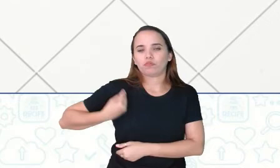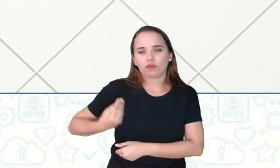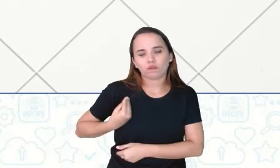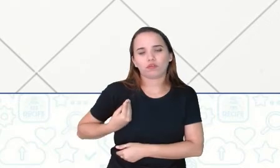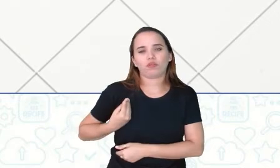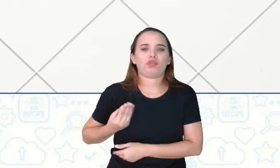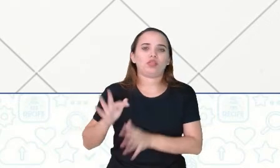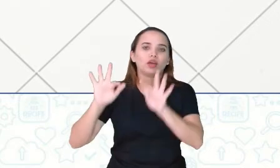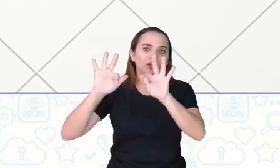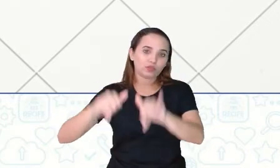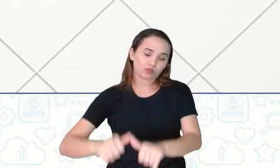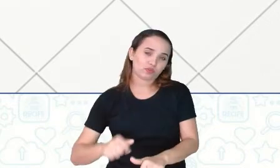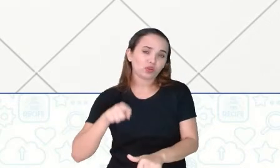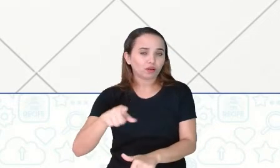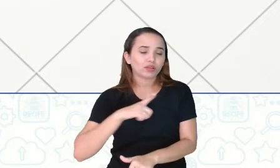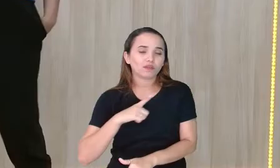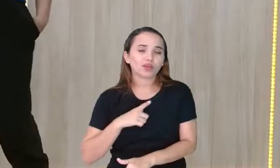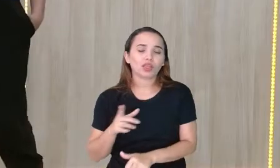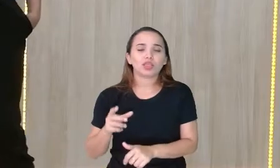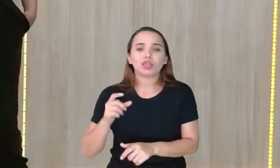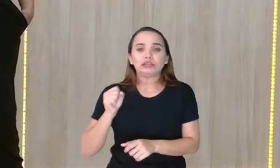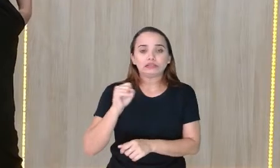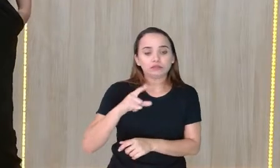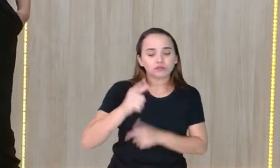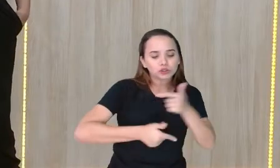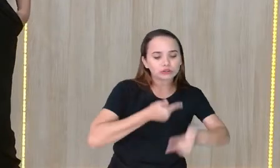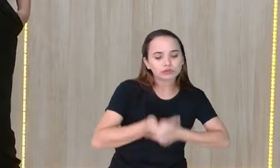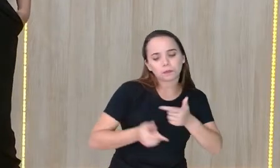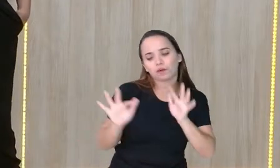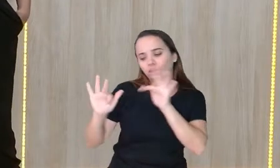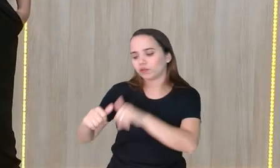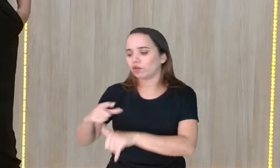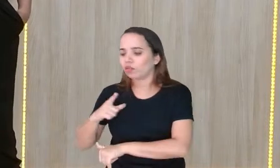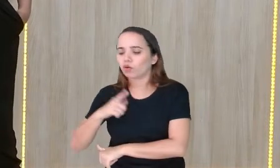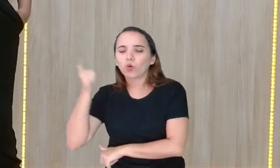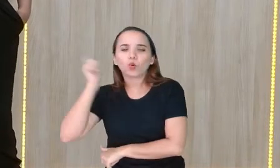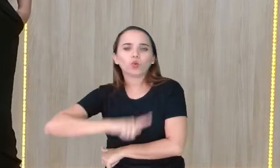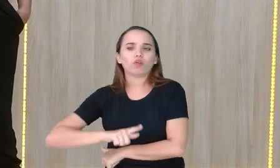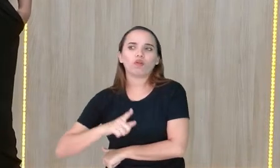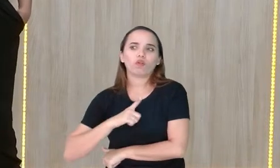semeando, no fim terás o que colher. Então, às vezes, não importa de onde a gente parte.